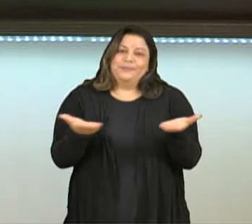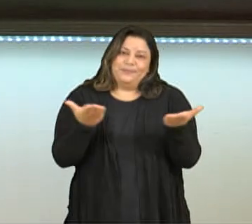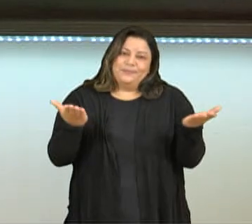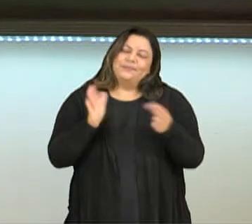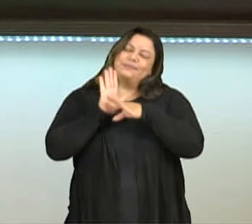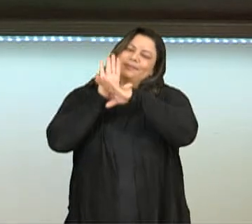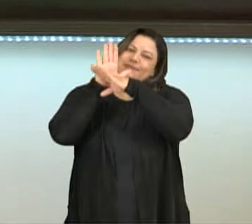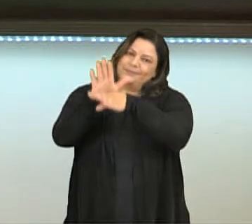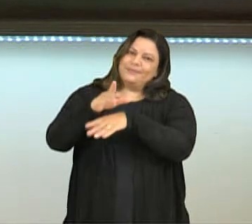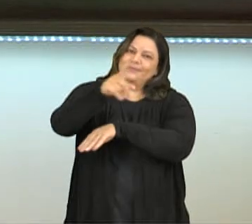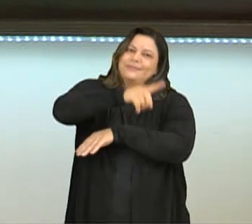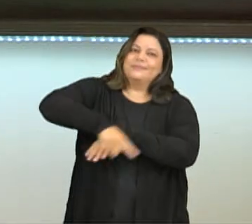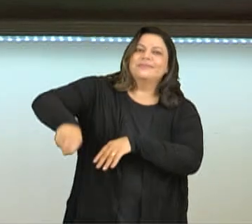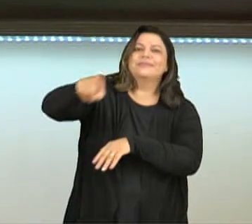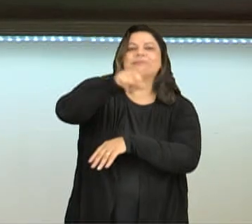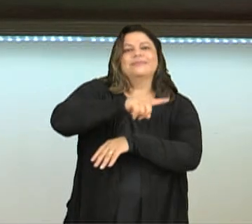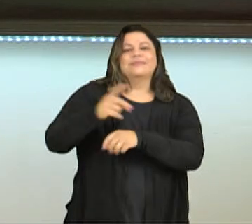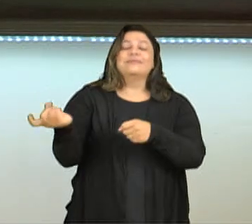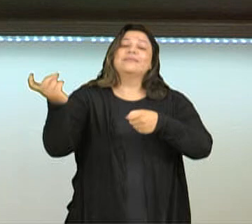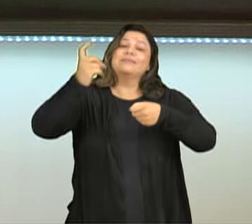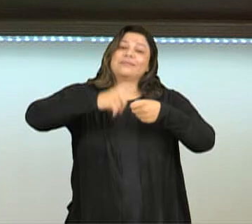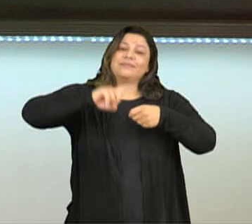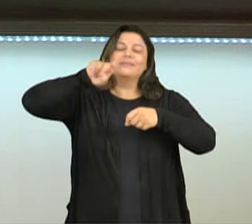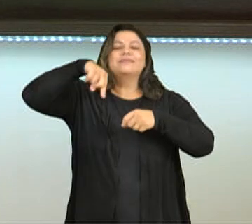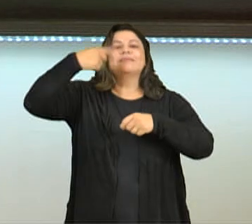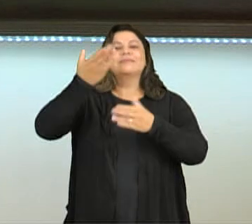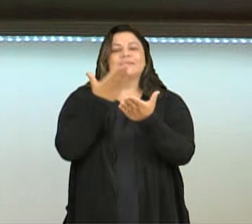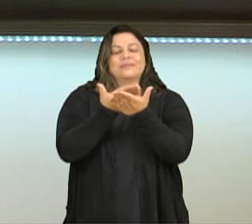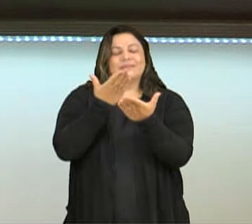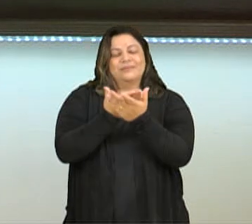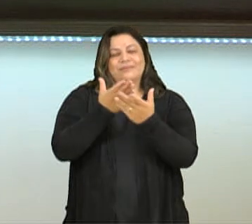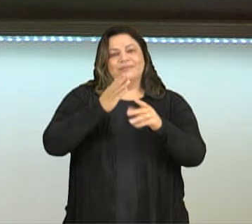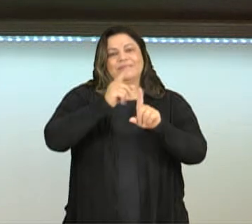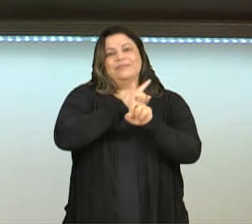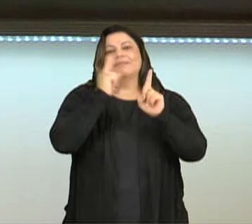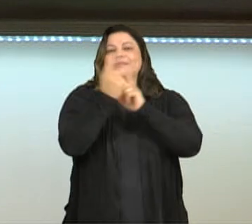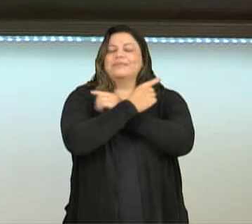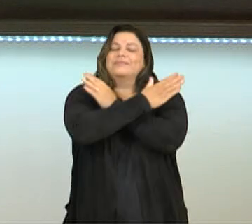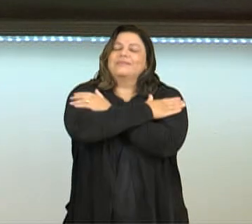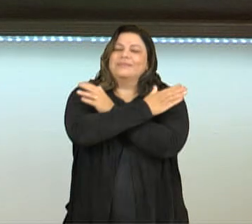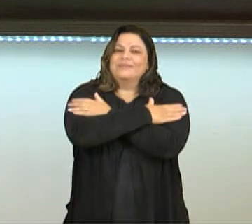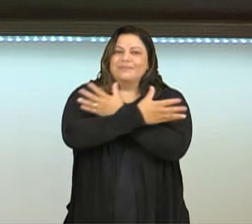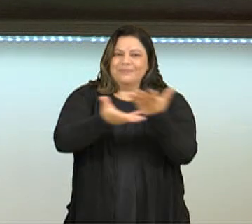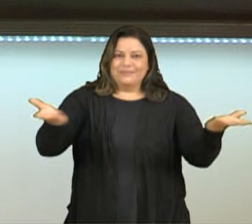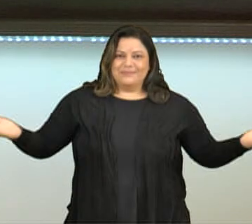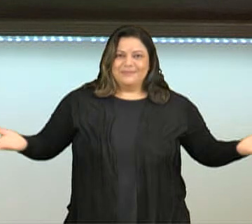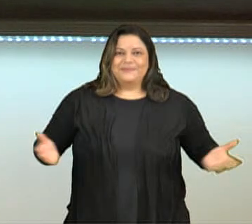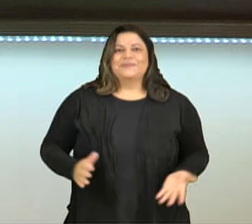contribuído de alguma forma. Voltamos numa próxima aula com mais geografia. Um abraço a todos e até lá.